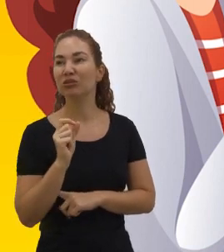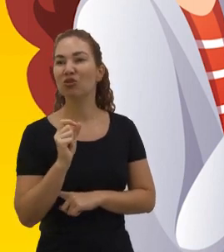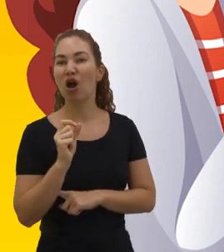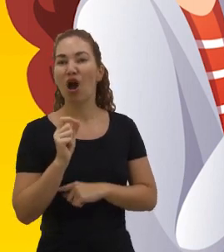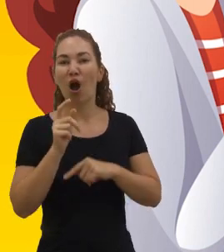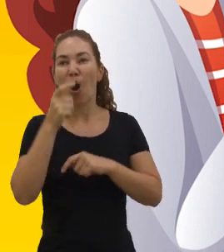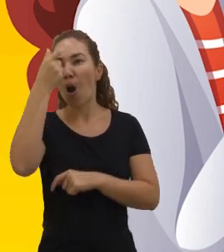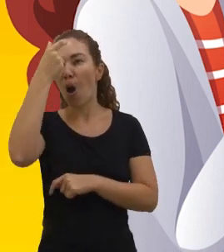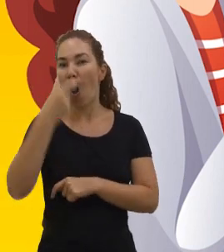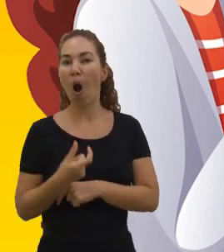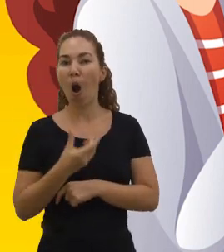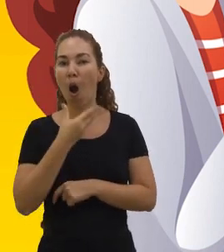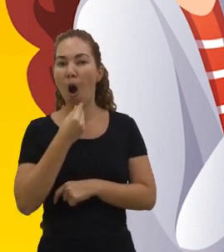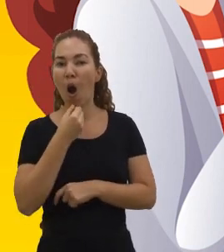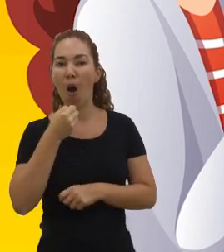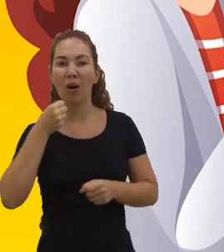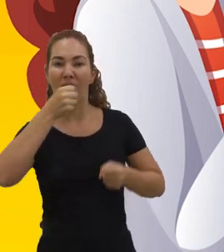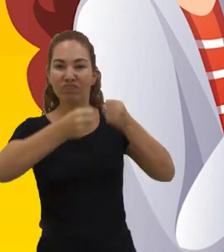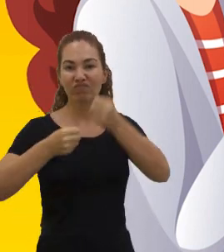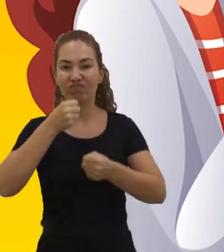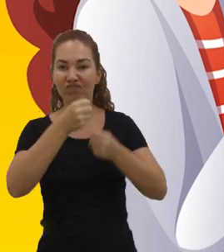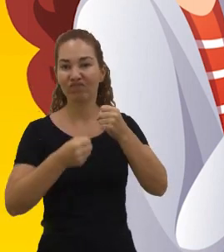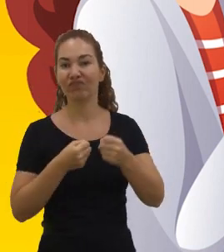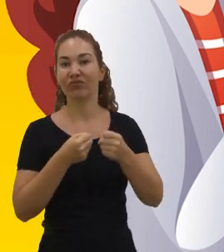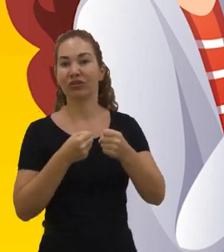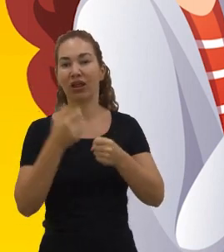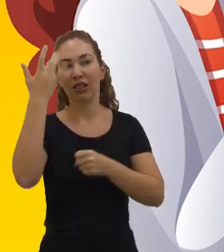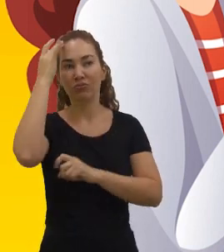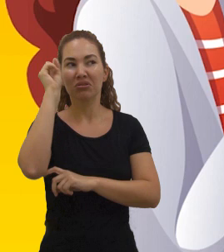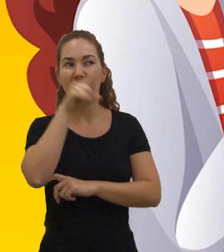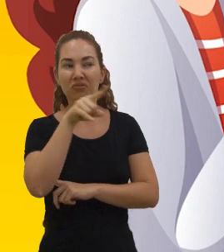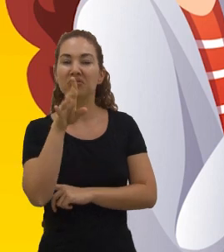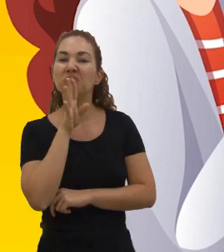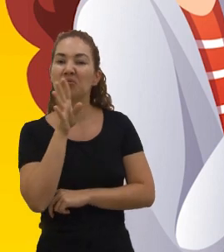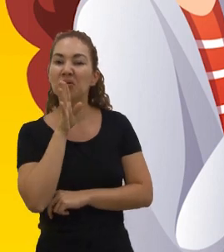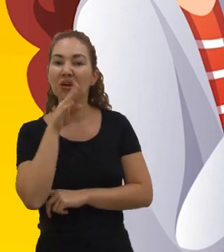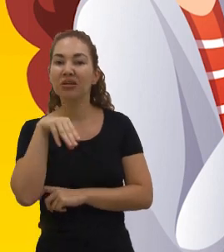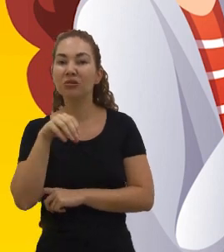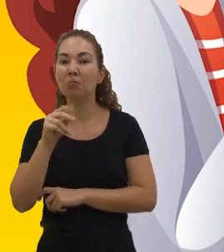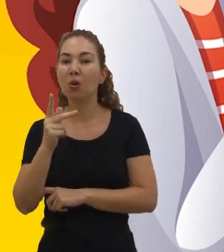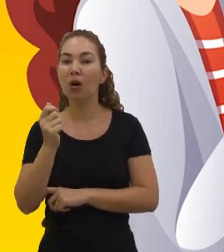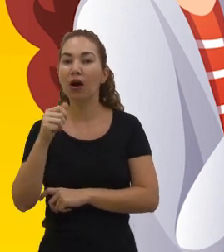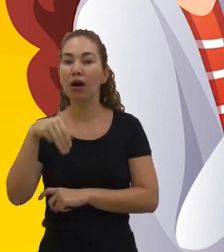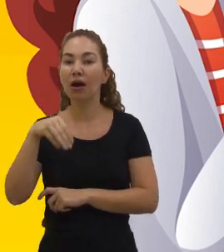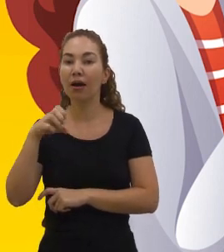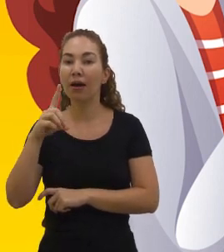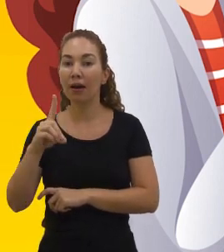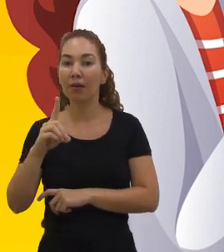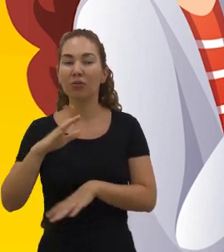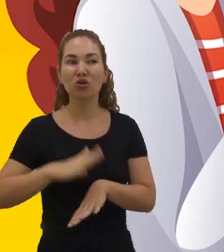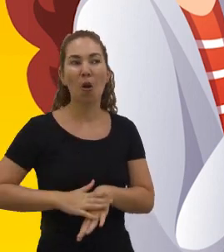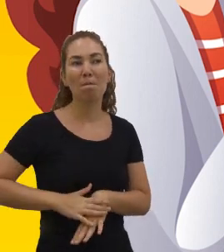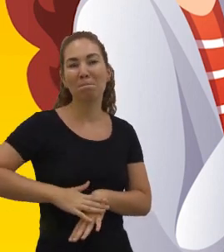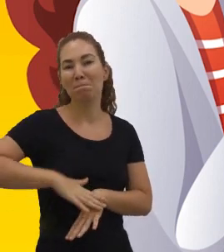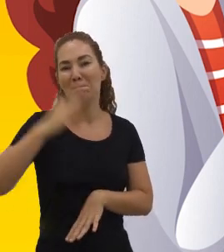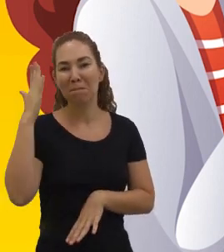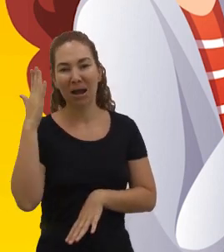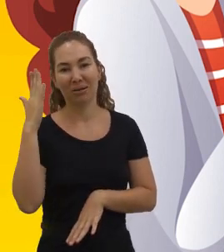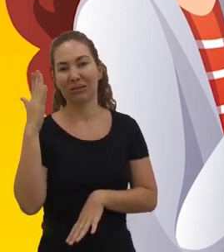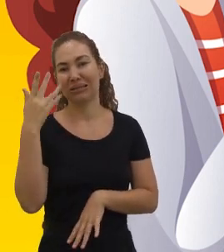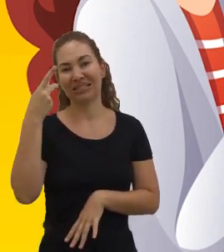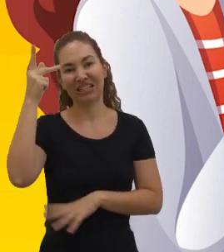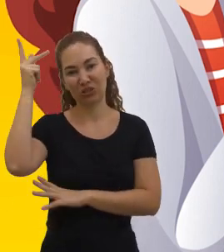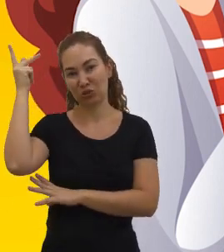lutador Muhammad Ali. Não sei se vocês conhecem, mas é considerado o maior lutador da história. Sim,